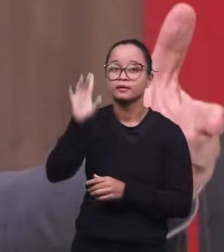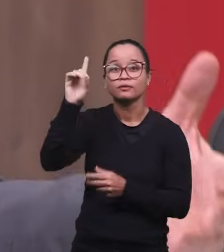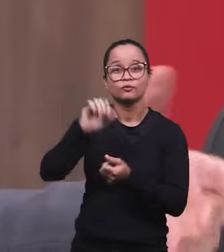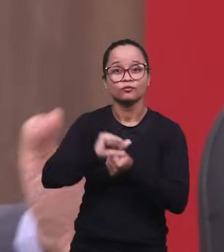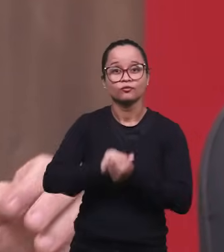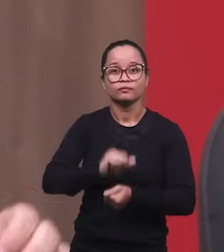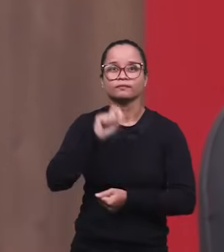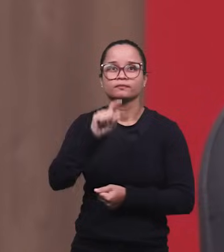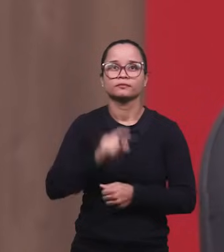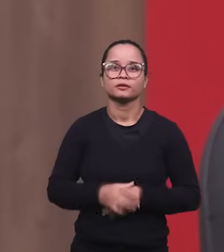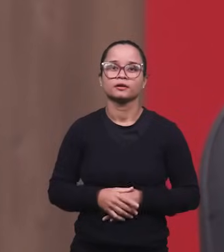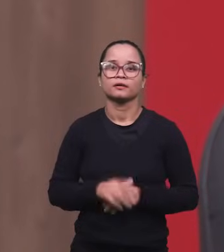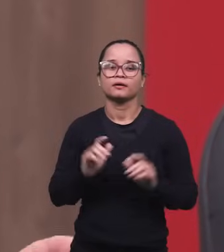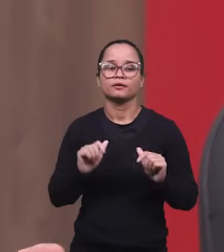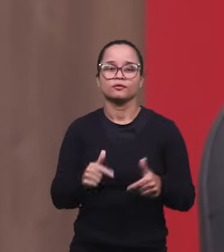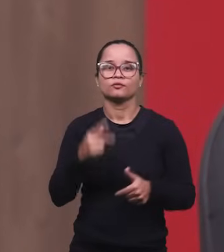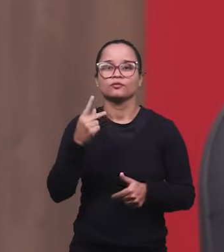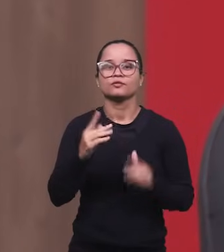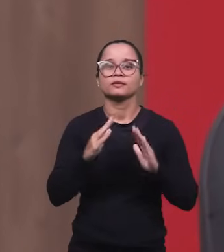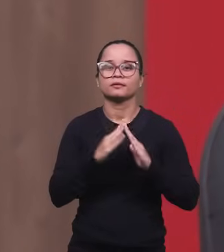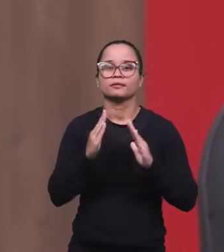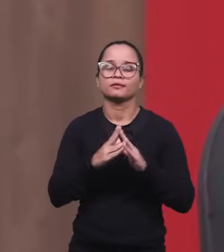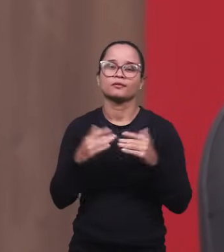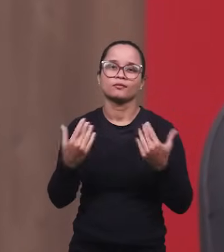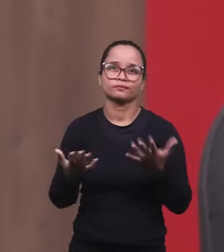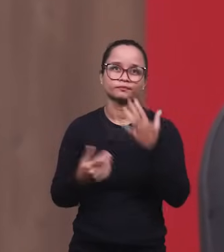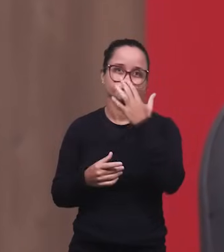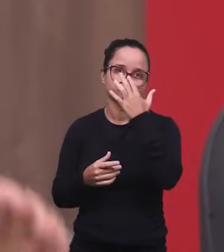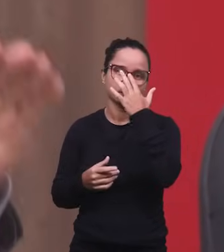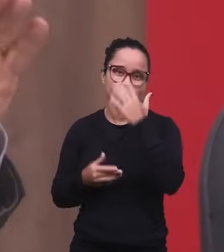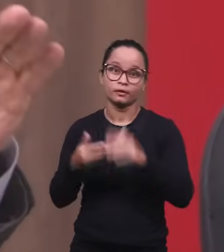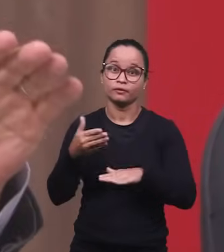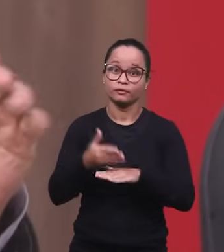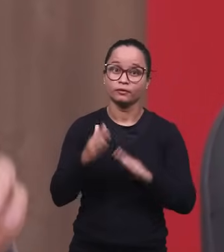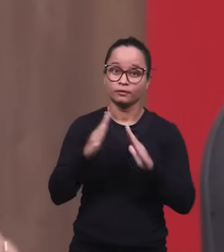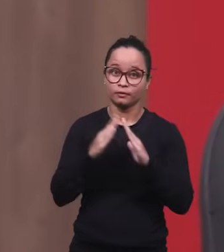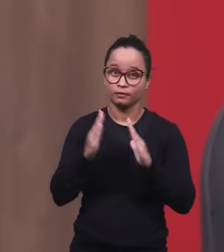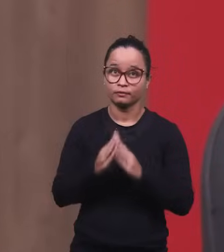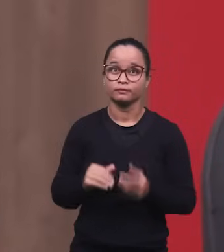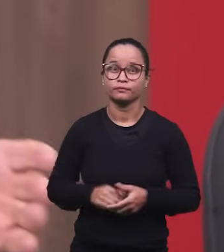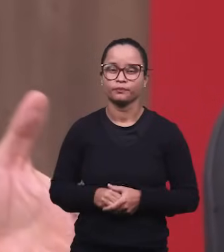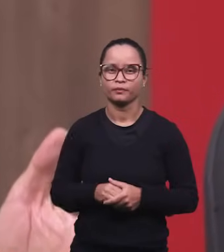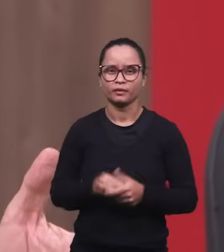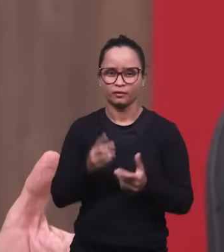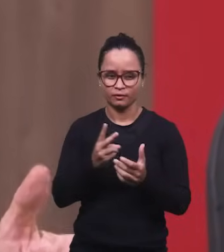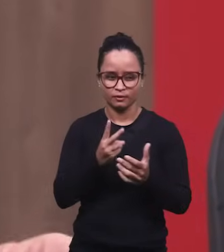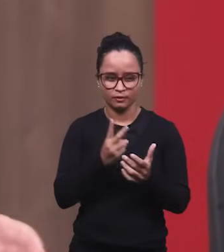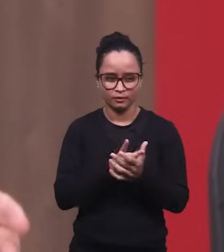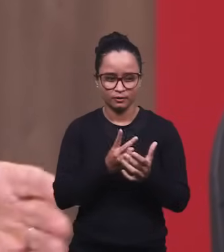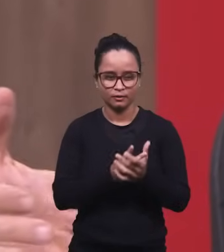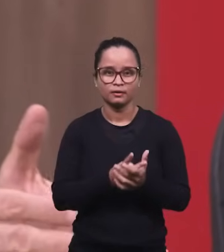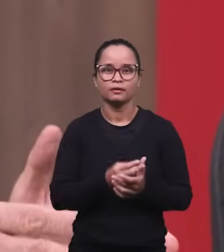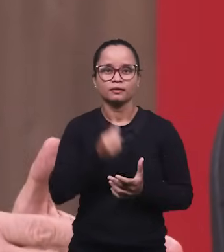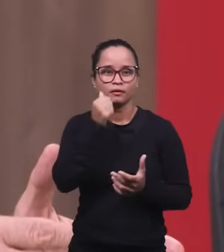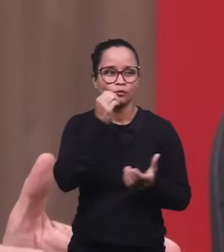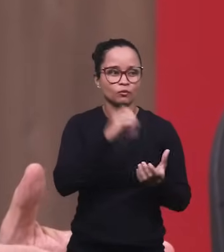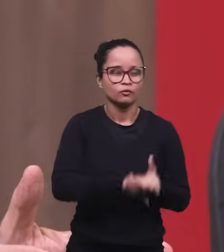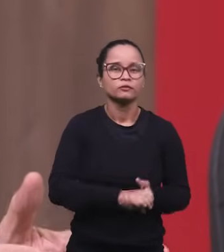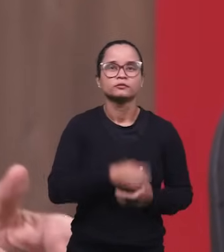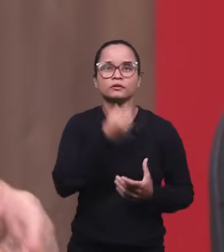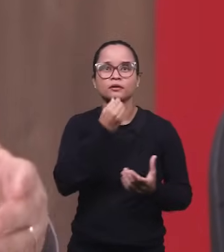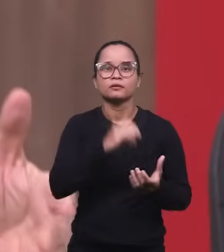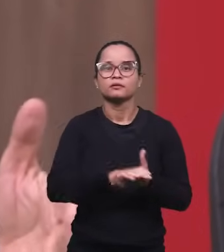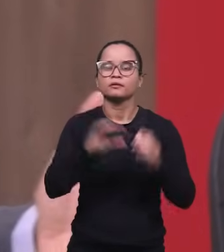está presente com você. O que você vai fazer em casa, não é? Você vai chegar na sua casa, você vai ser a mesma companheira, vai ser o mesmo